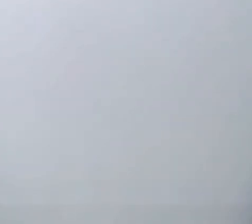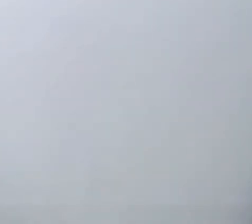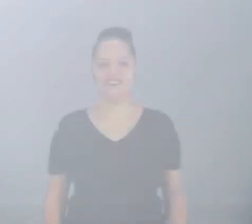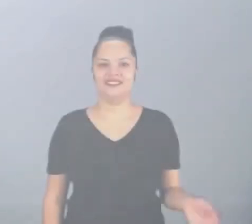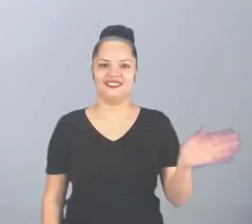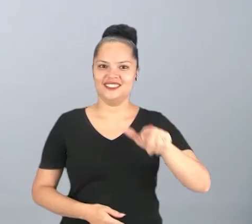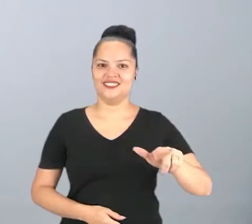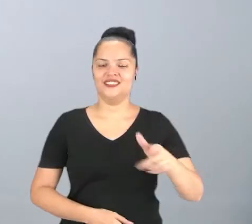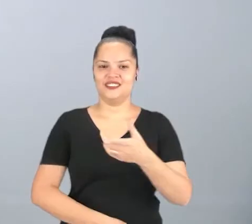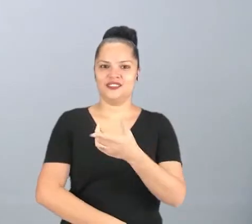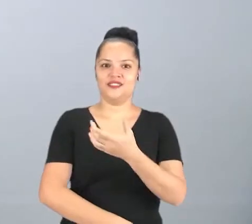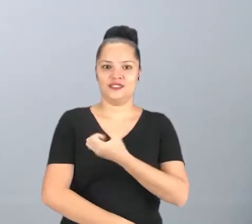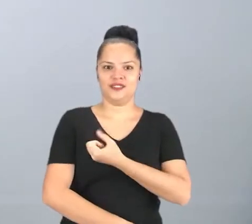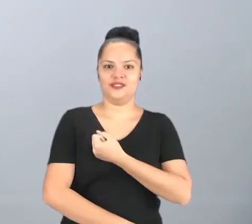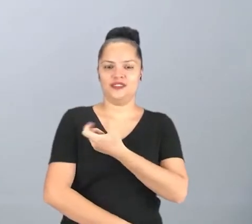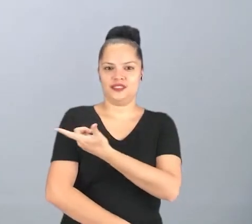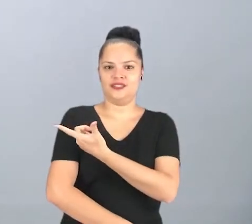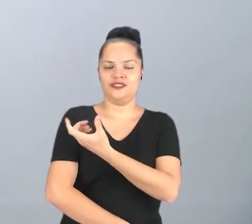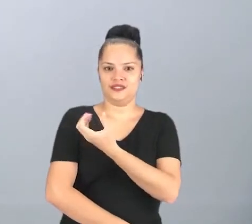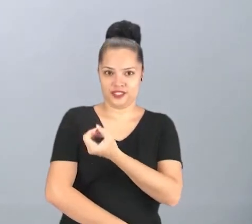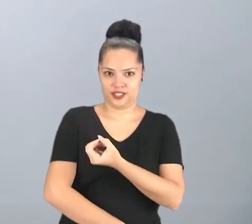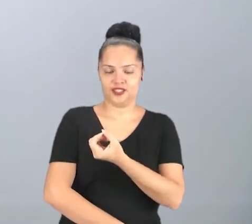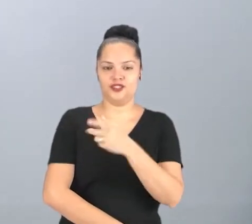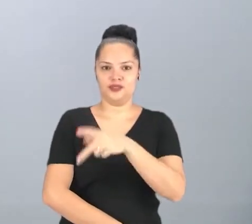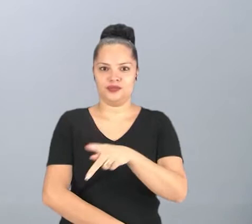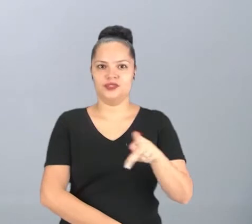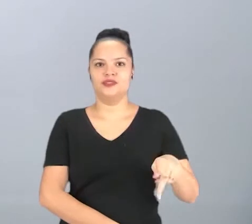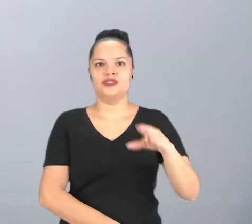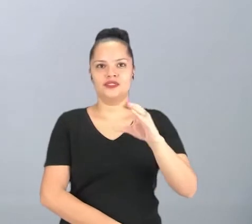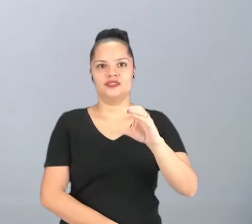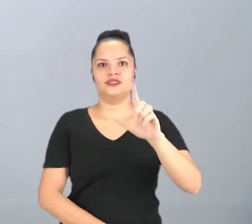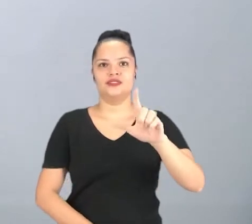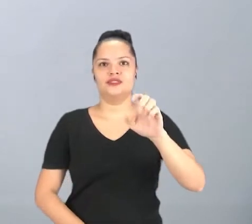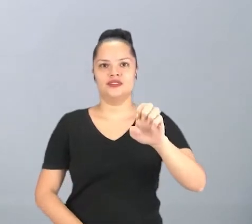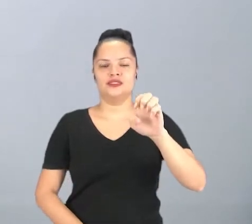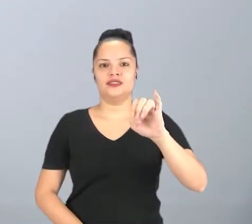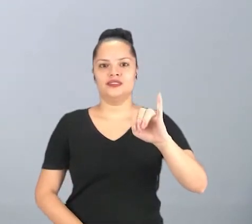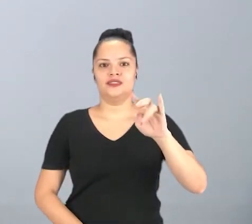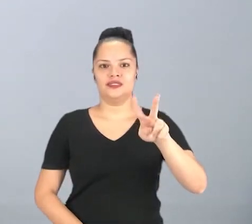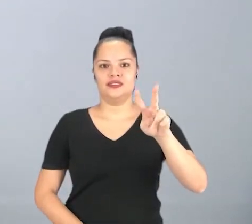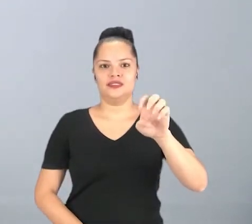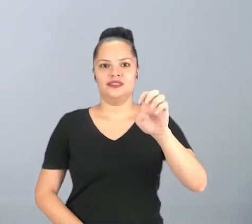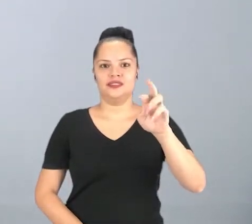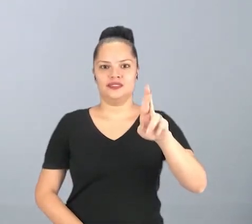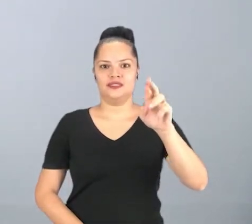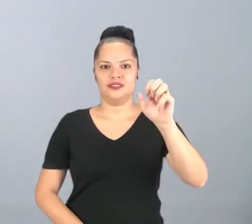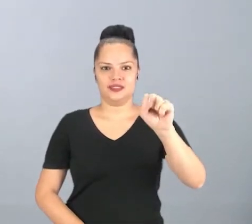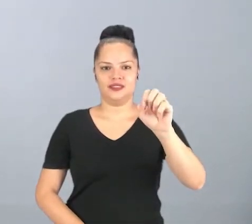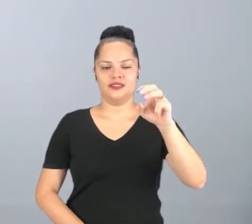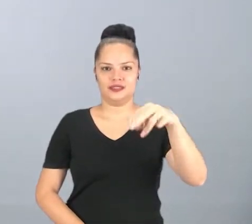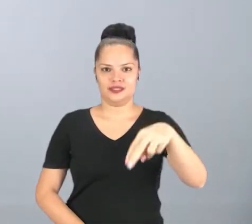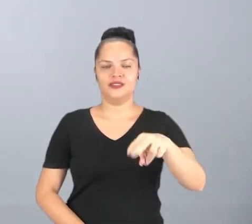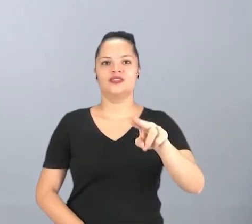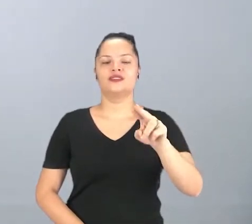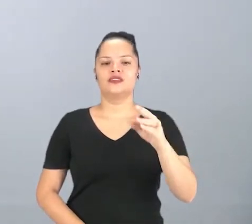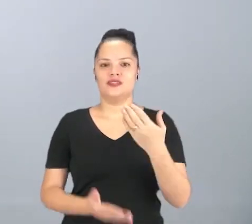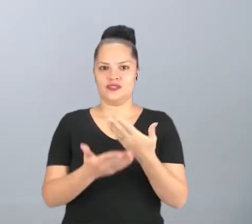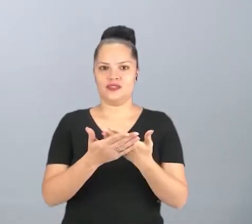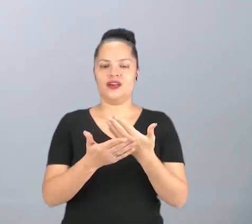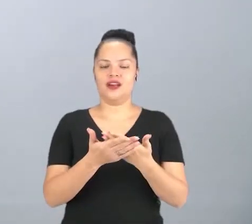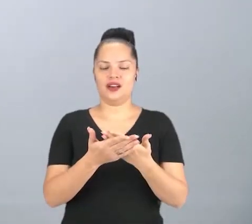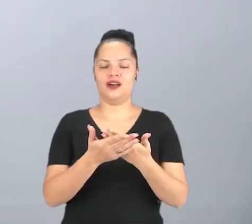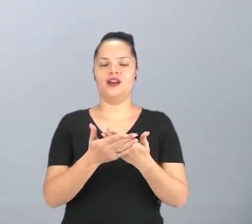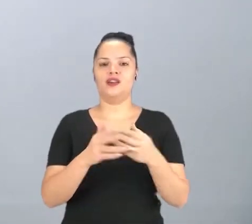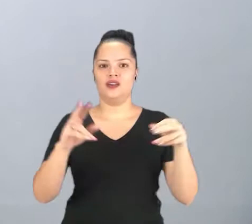Olá pessoal eu sou professor cleiverson trabalho com os sextos anos e vamos dar continuidade com a nossa sétima